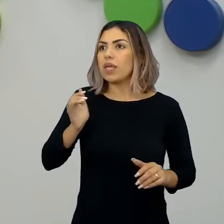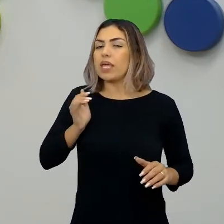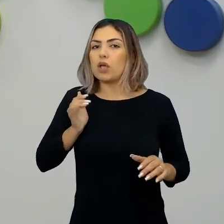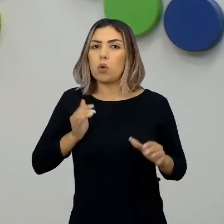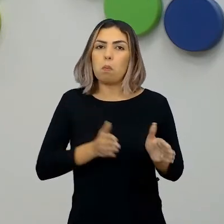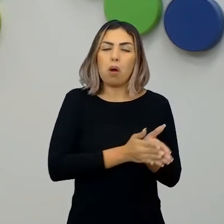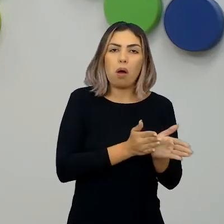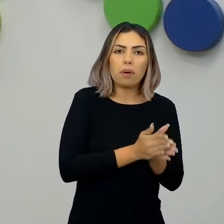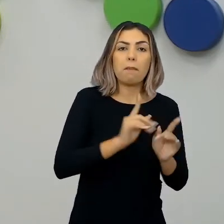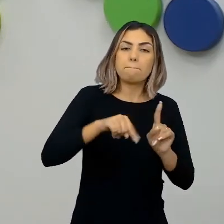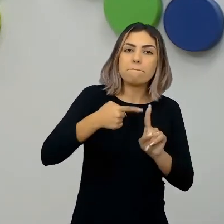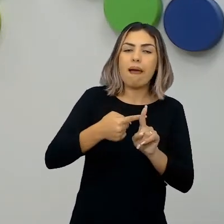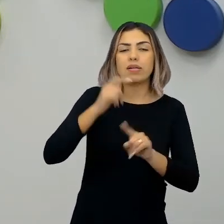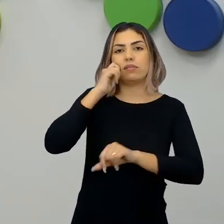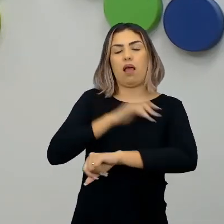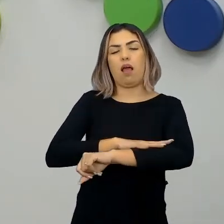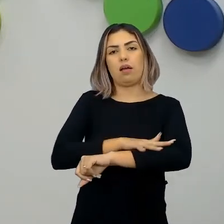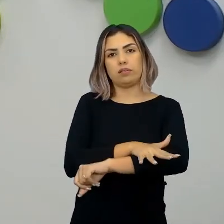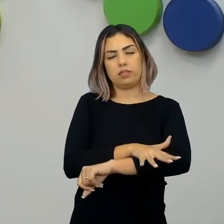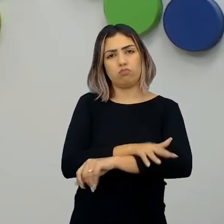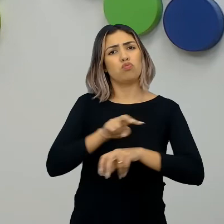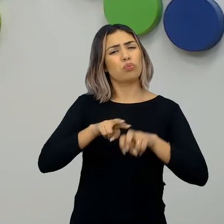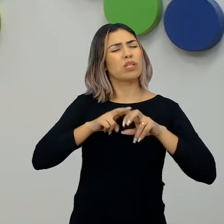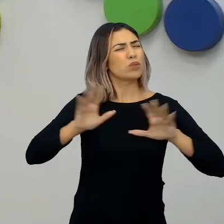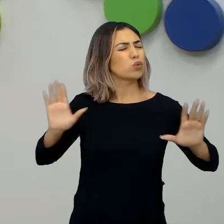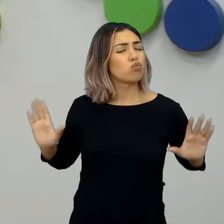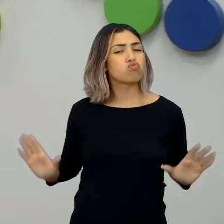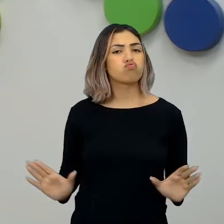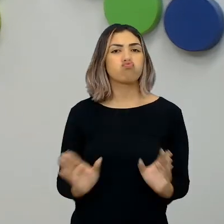por isso, tudo que eu falei,